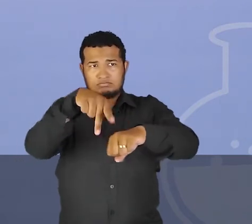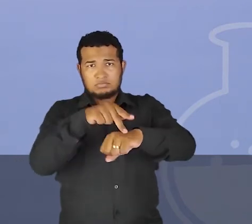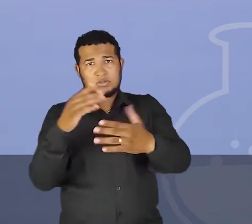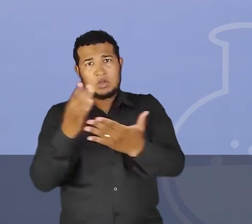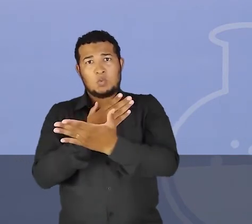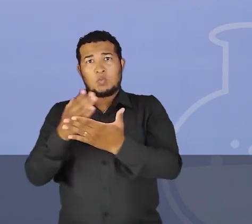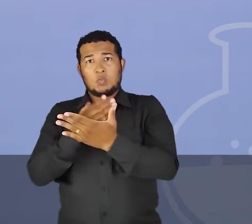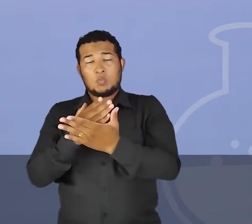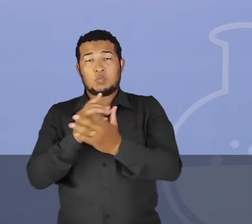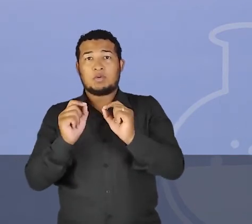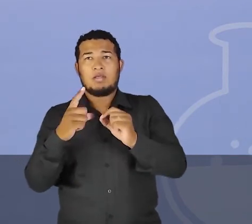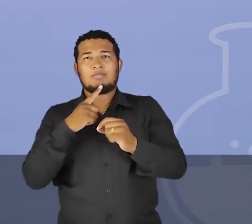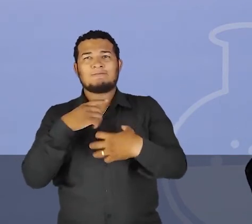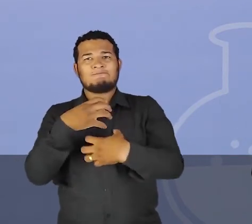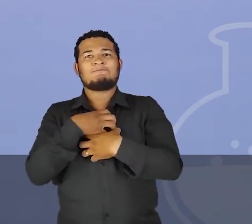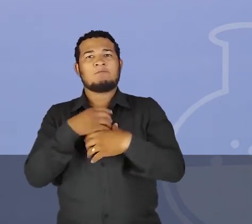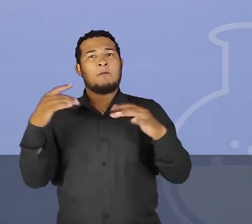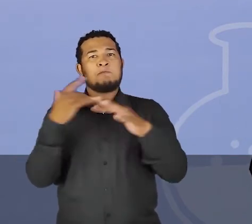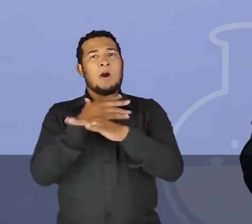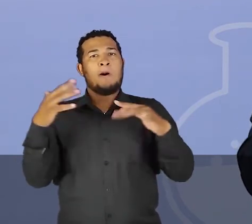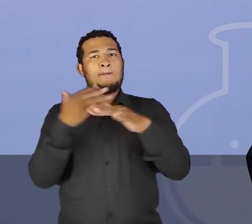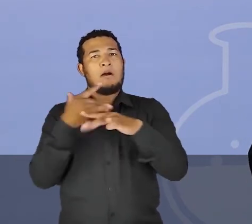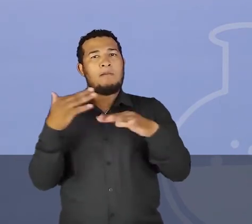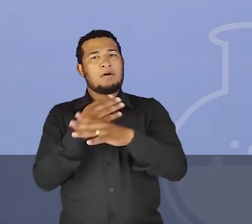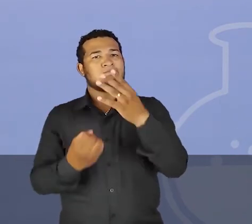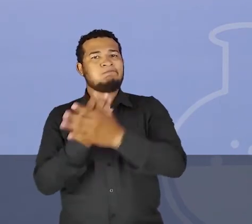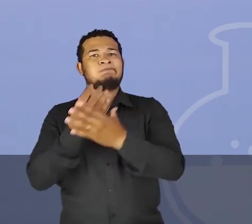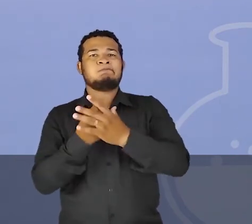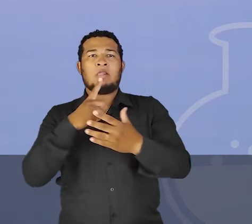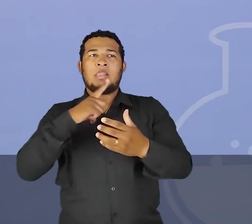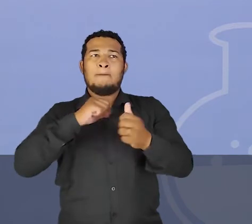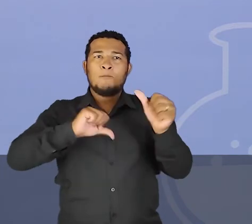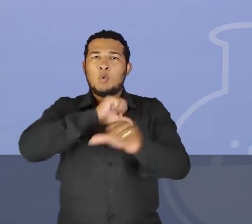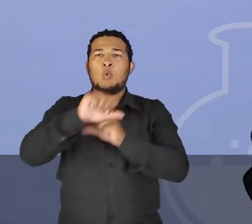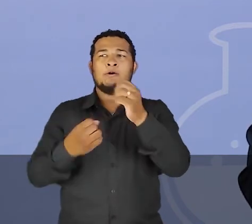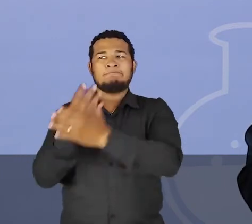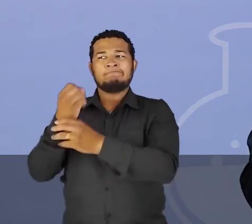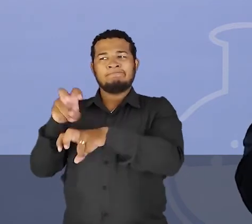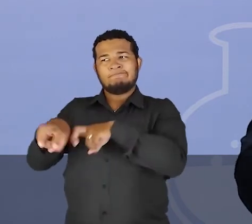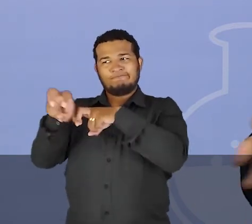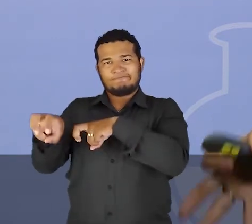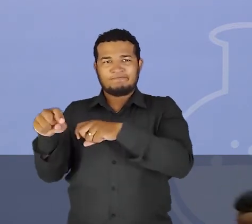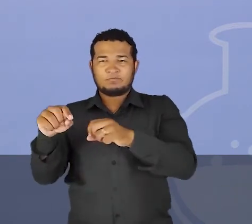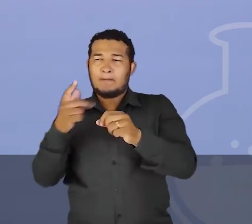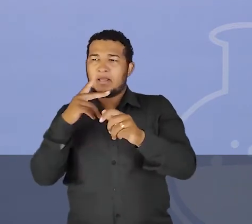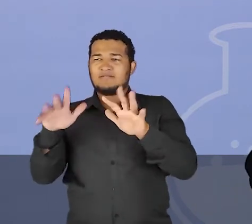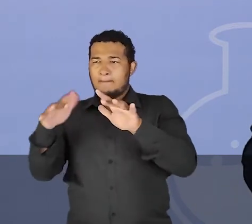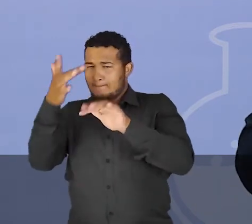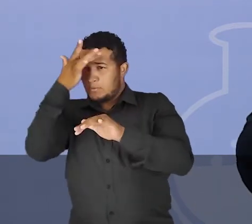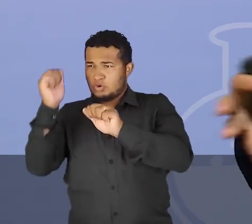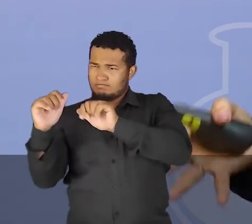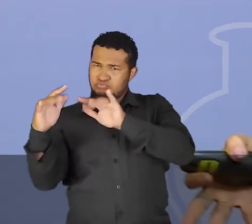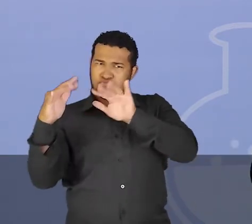o processo de urbanização, ele fez uma alteração na produção do campo. Esvaziou um pouco o